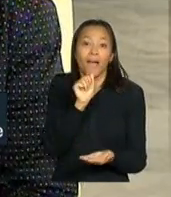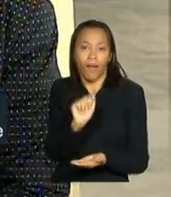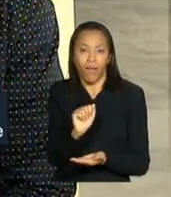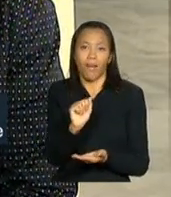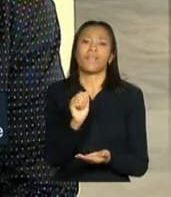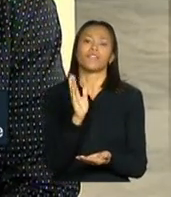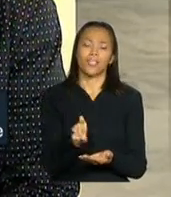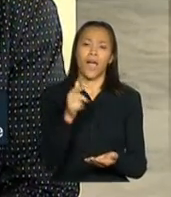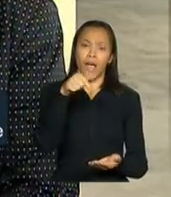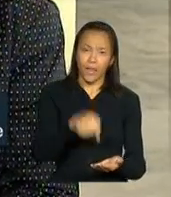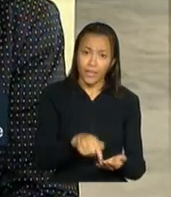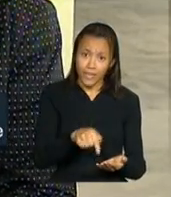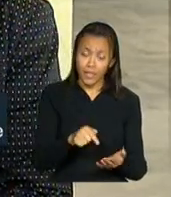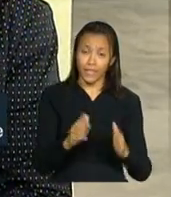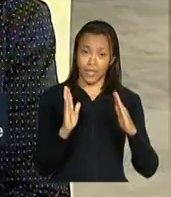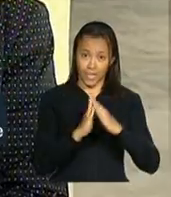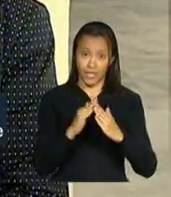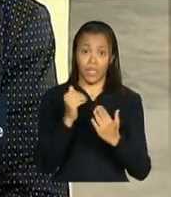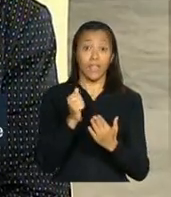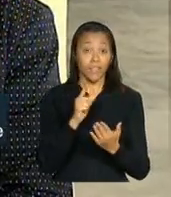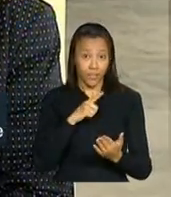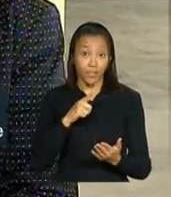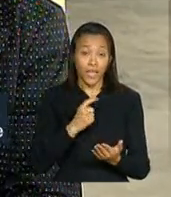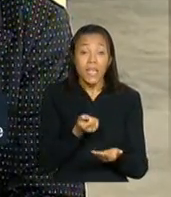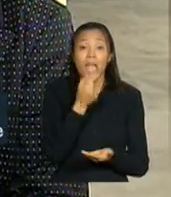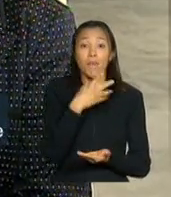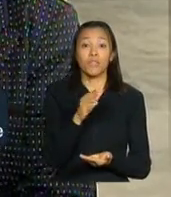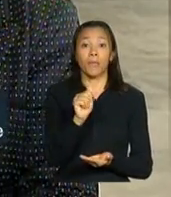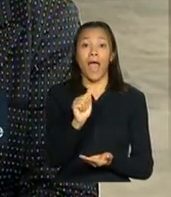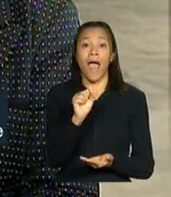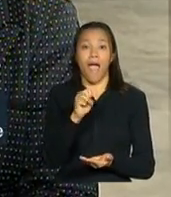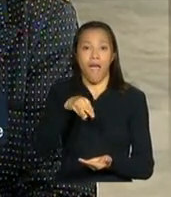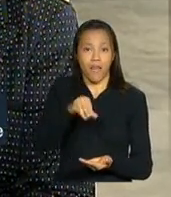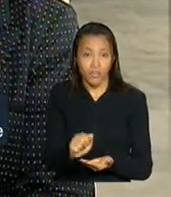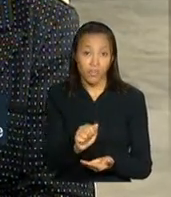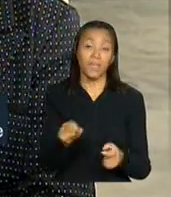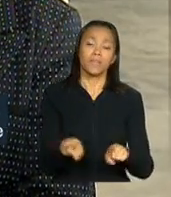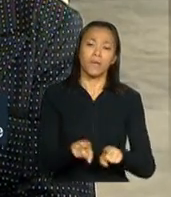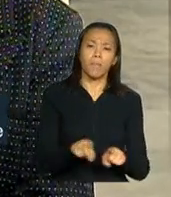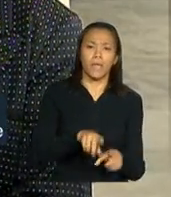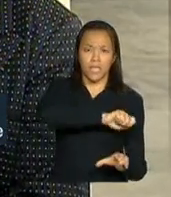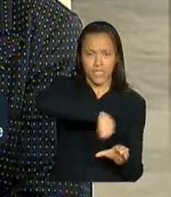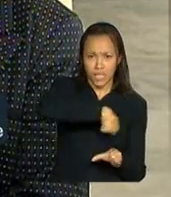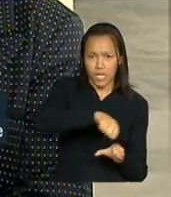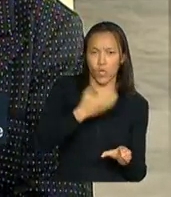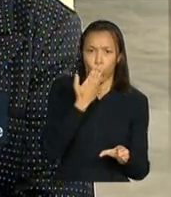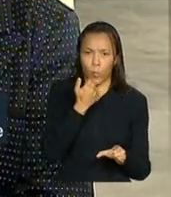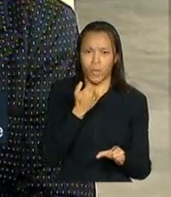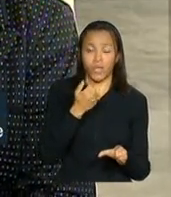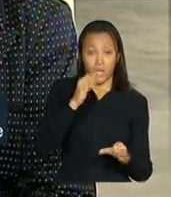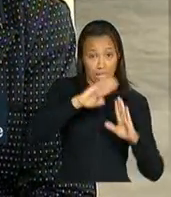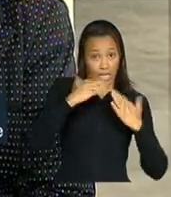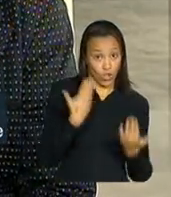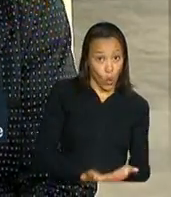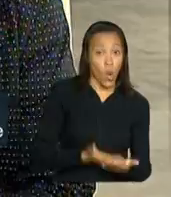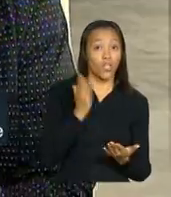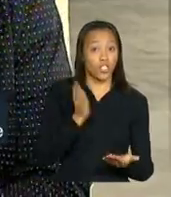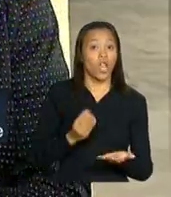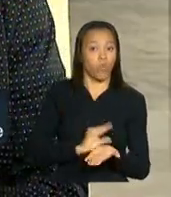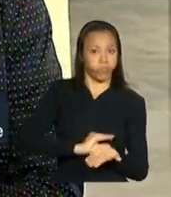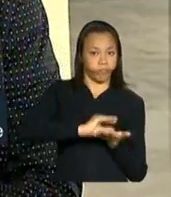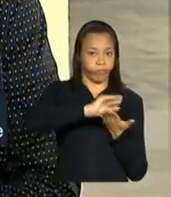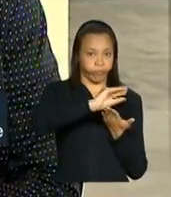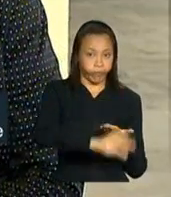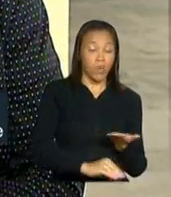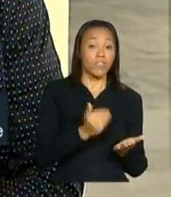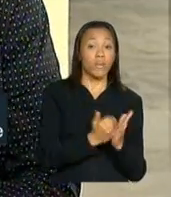já tem o remédio para asma portanto as medidas estão implementadas e no a merenda escolar os repasses já são maiores né tiveram